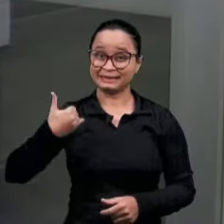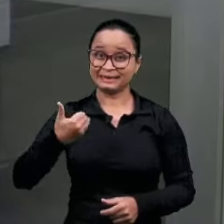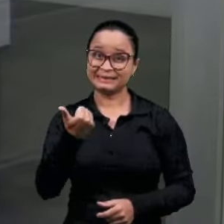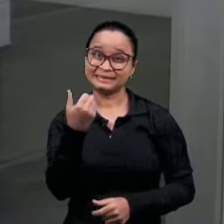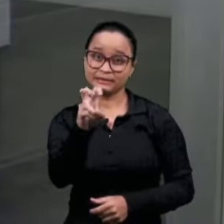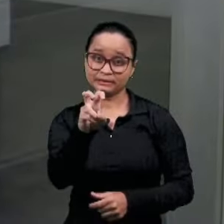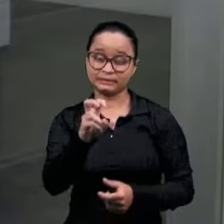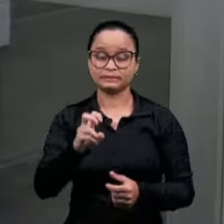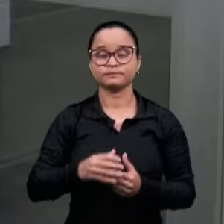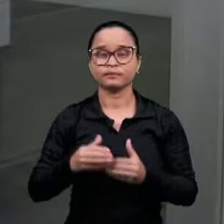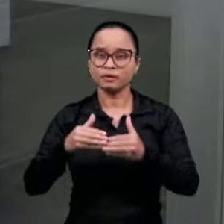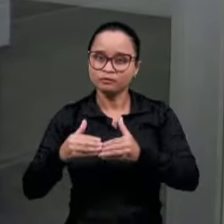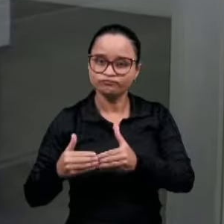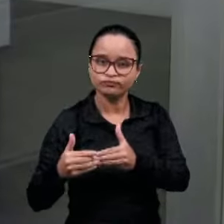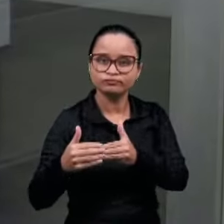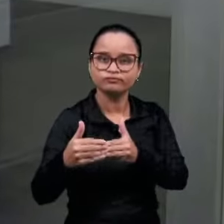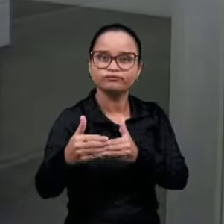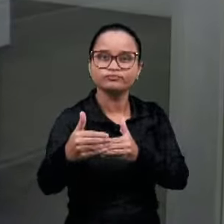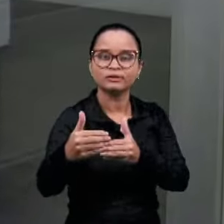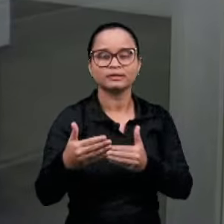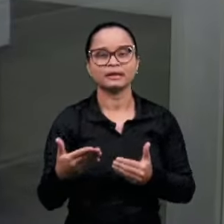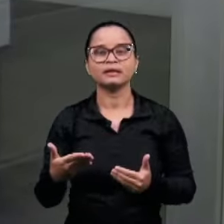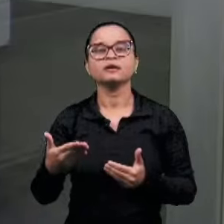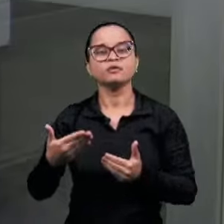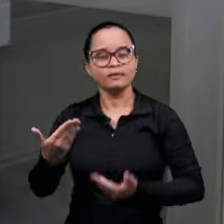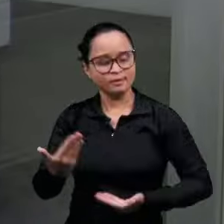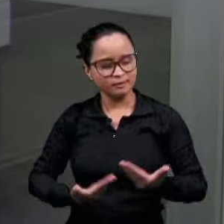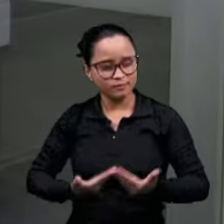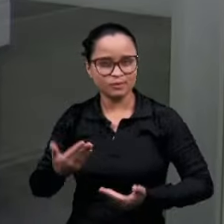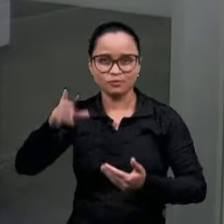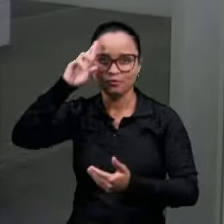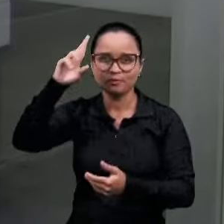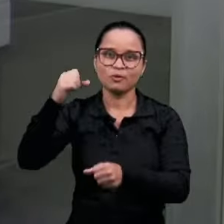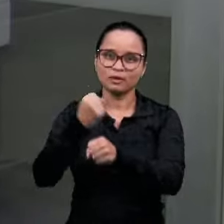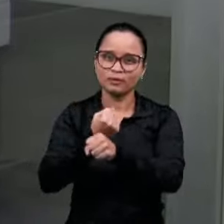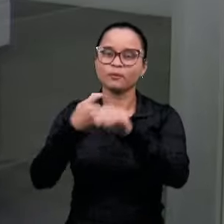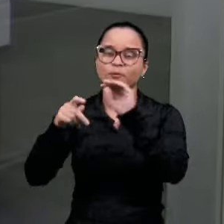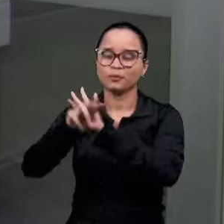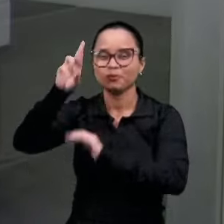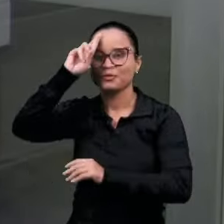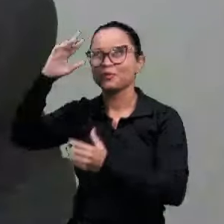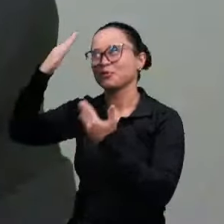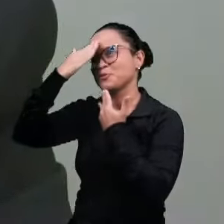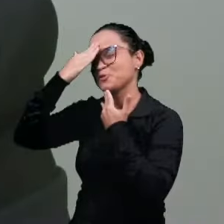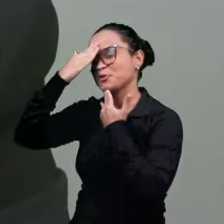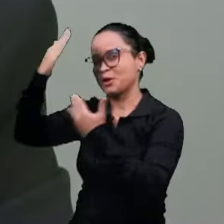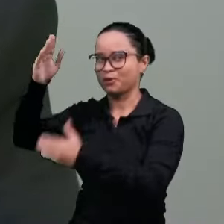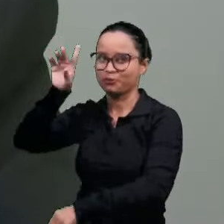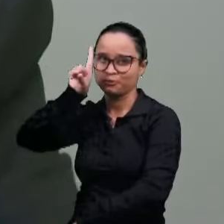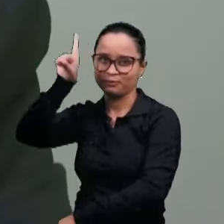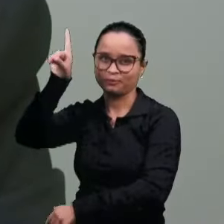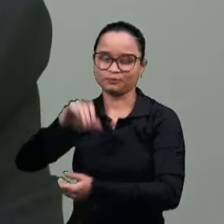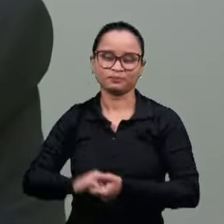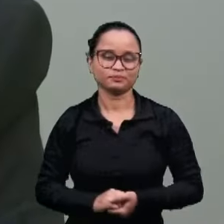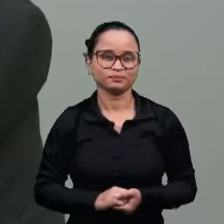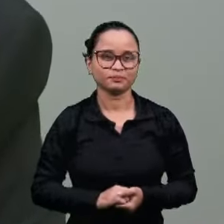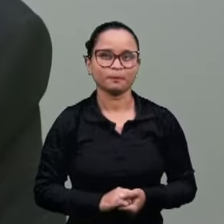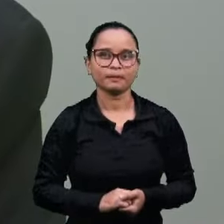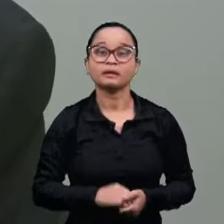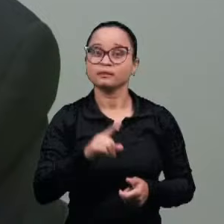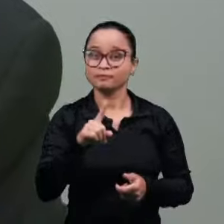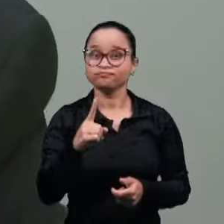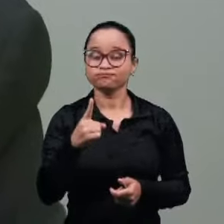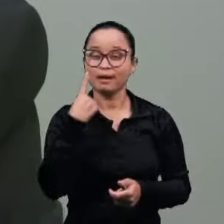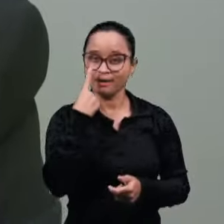em diante caminhando na obra do Senhor sempre, graças a Deus. E é muito interessante, né, pastor? O senhor está falando